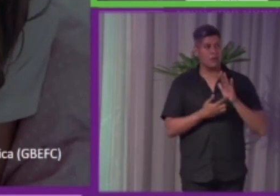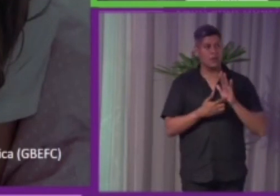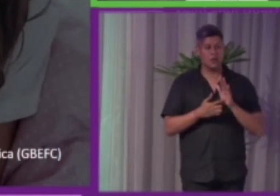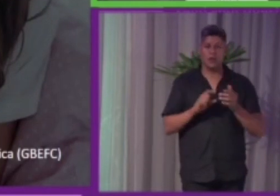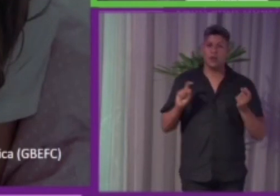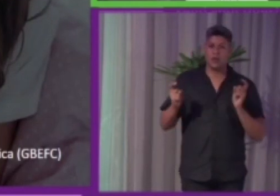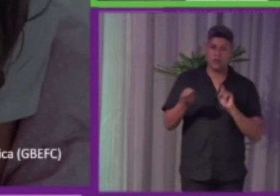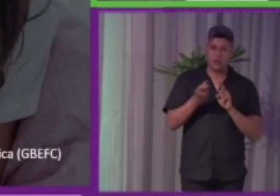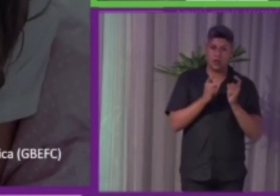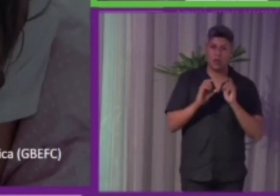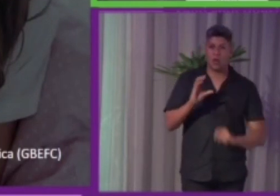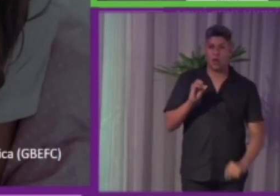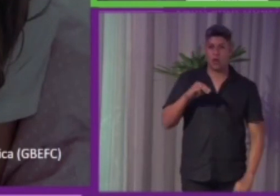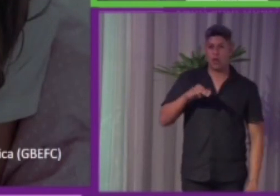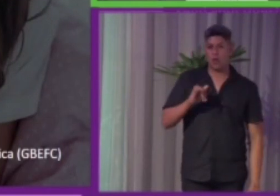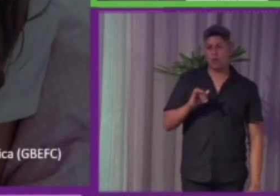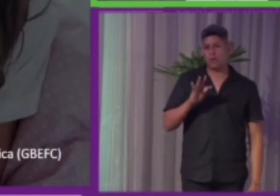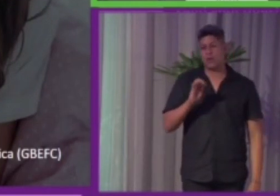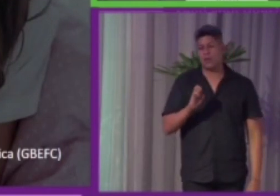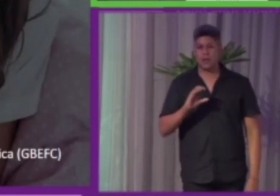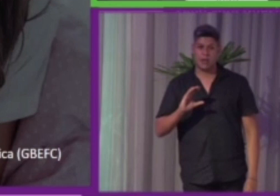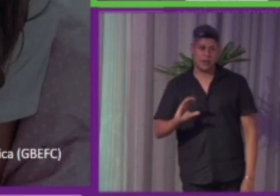da Conitec, que foi